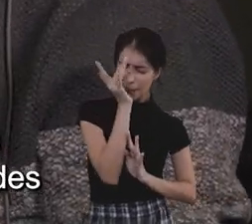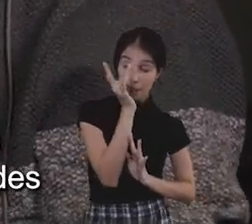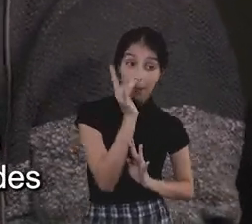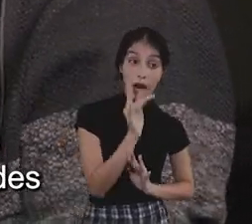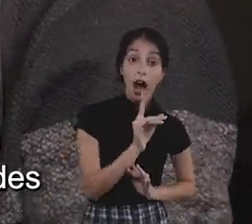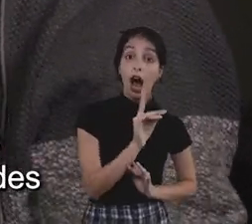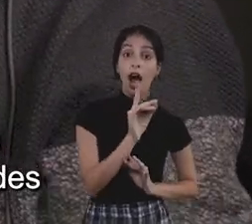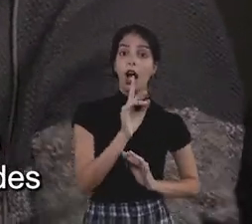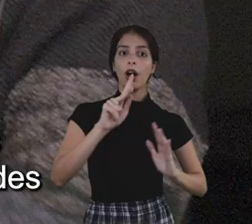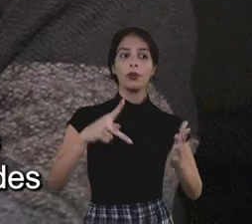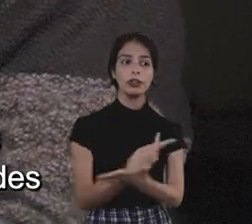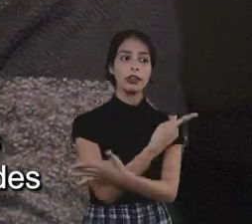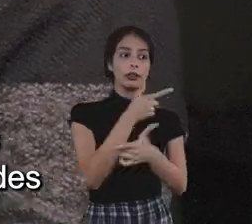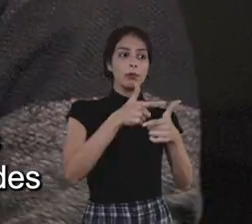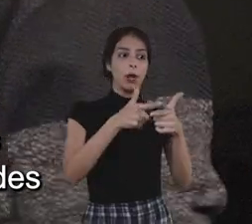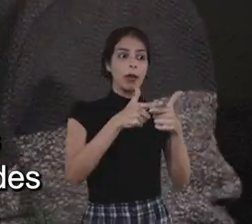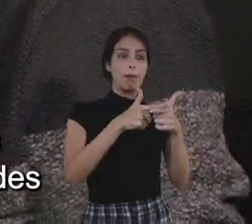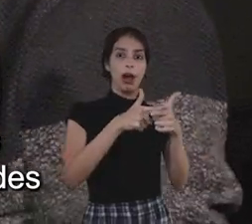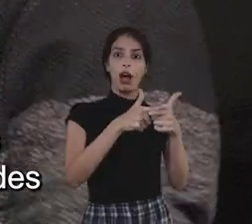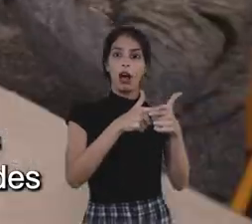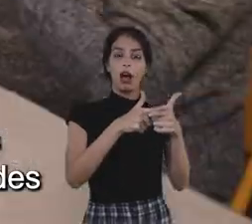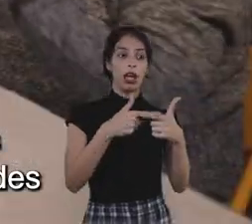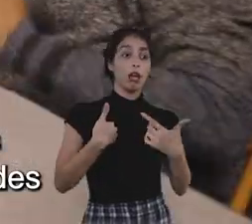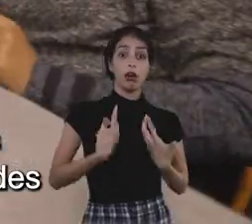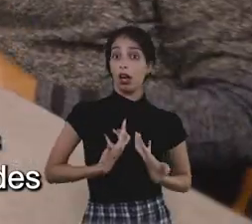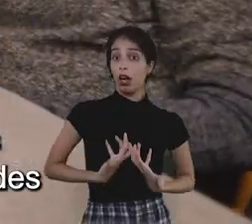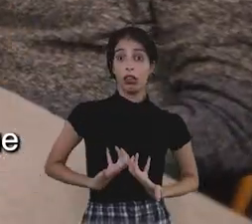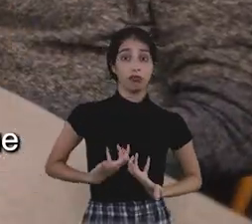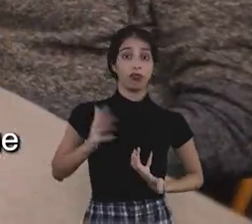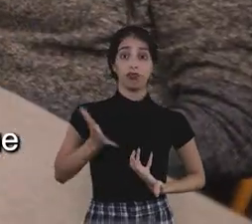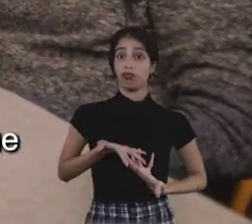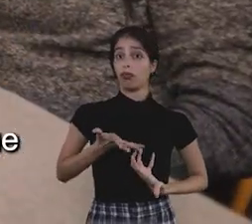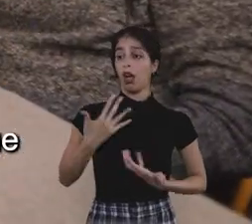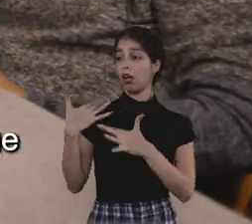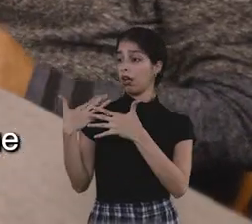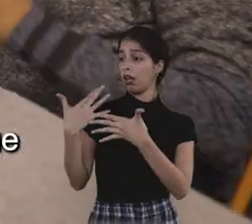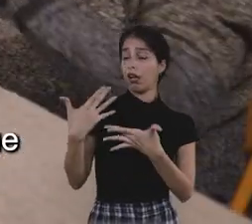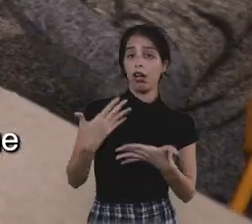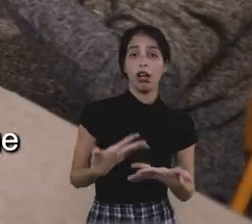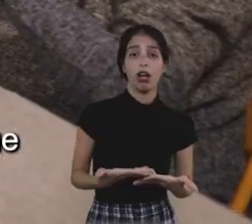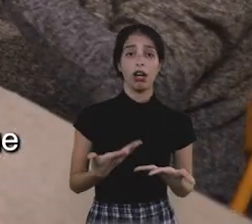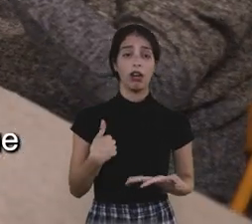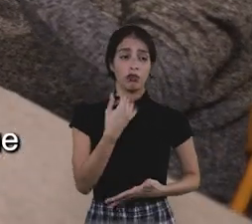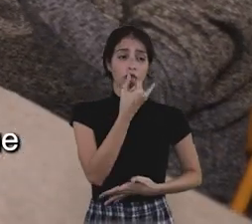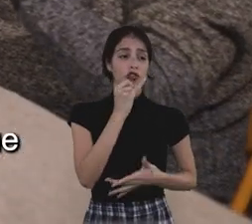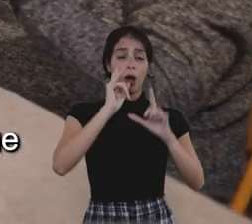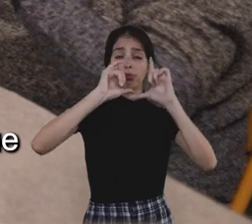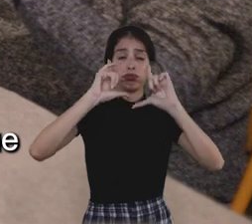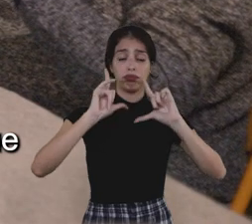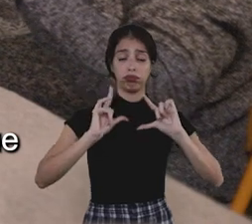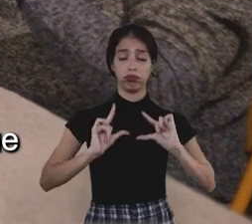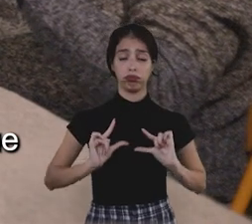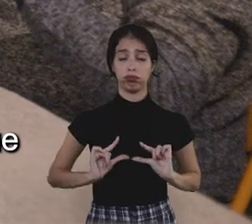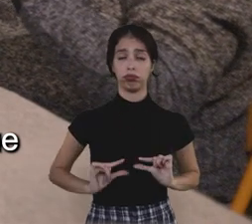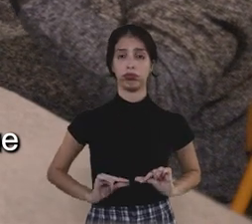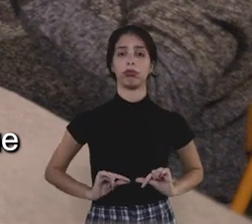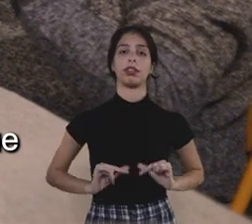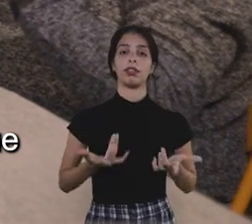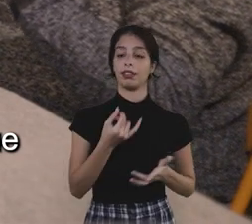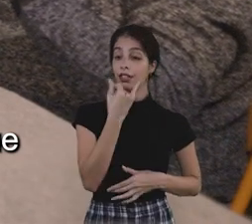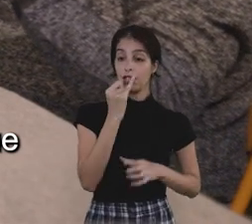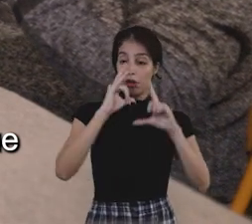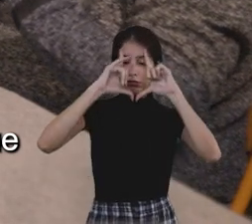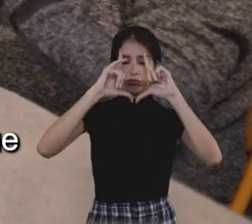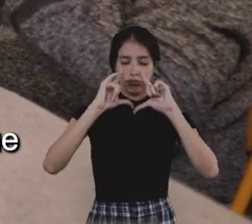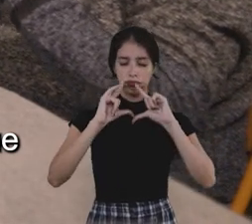Roberto lá detalhes tão pequenos de nós dois são coisas muito grandes para esquecer é nesses pequenos detalhes que a a